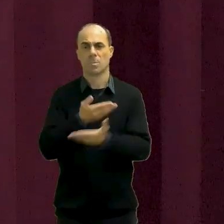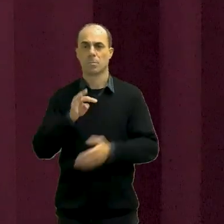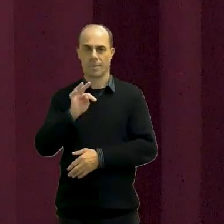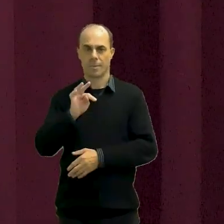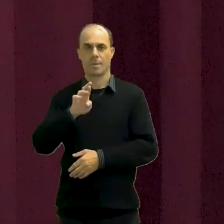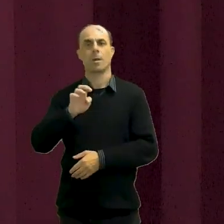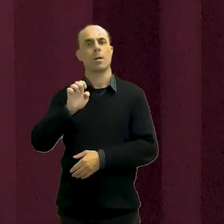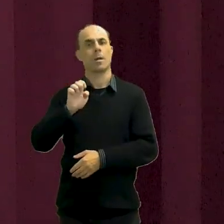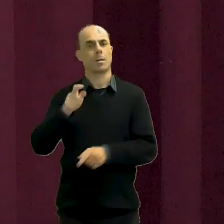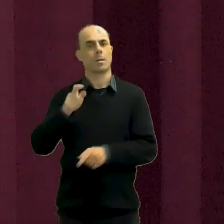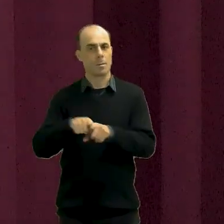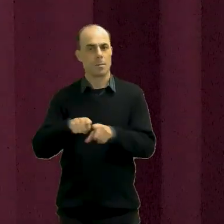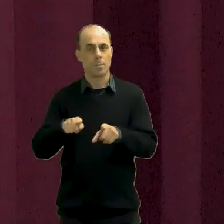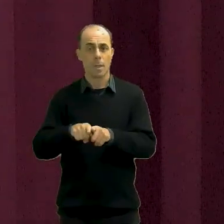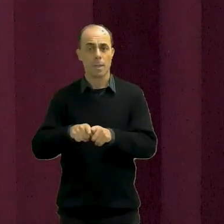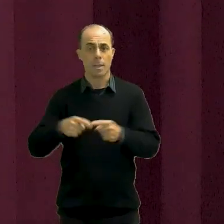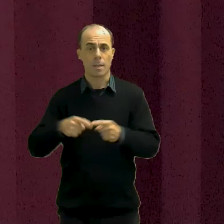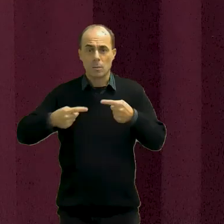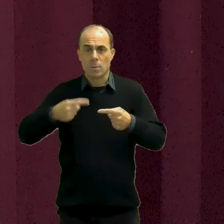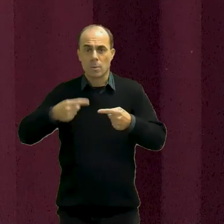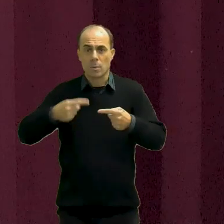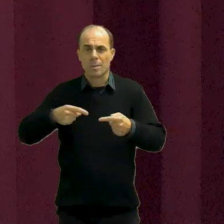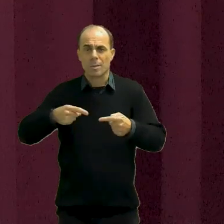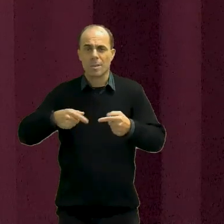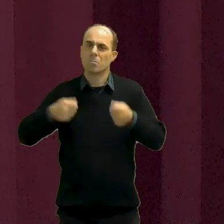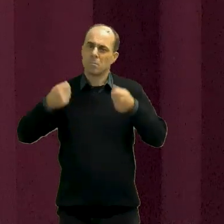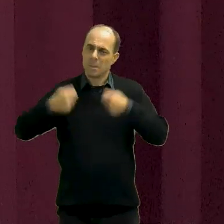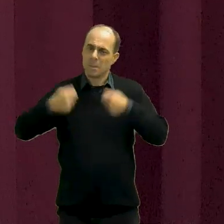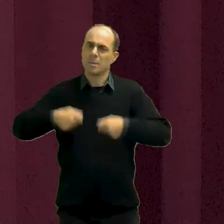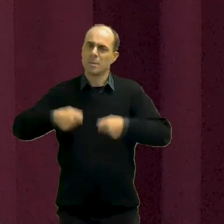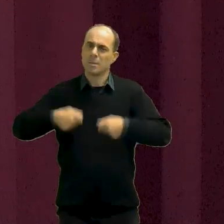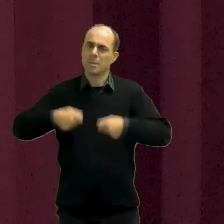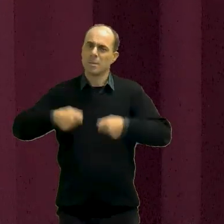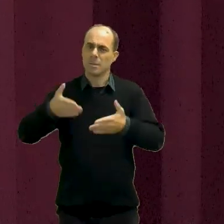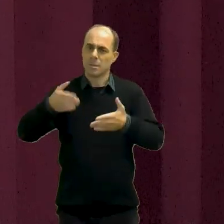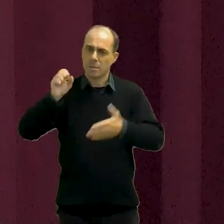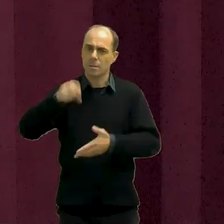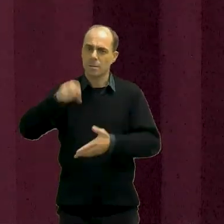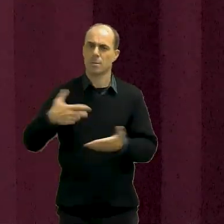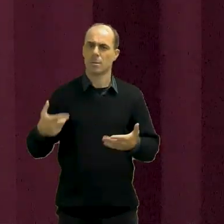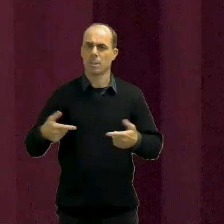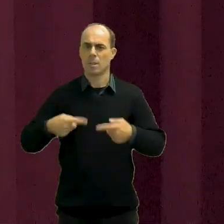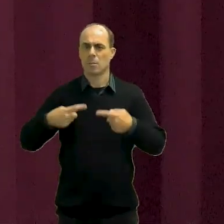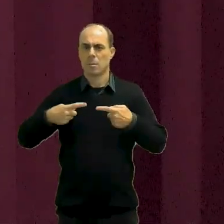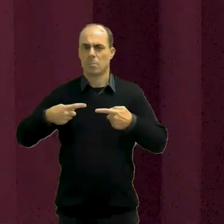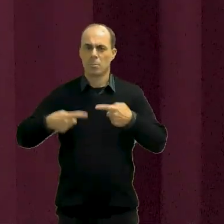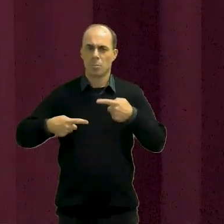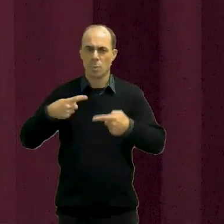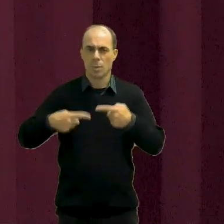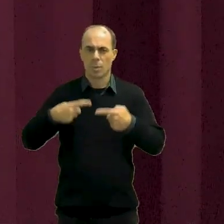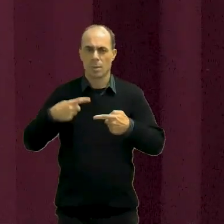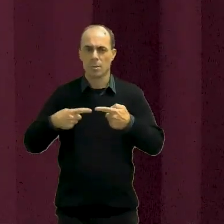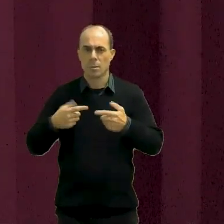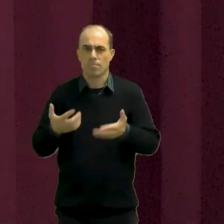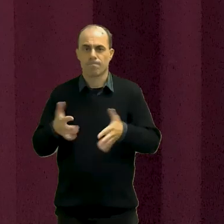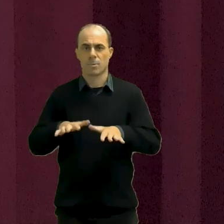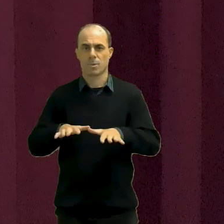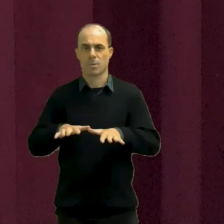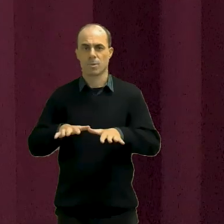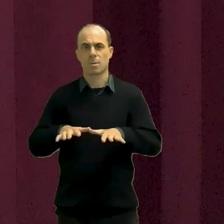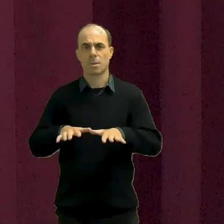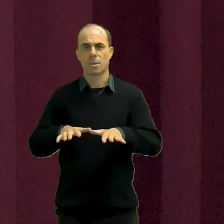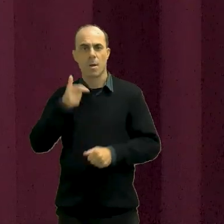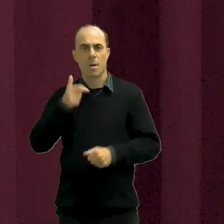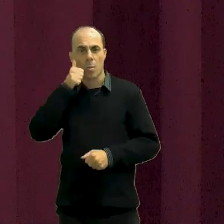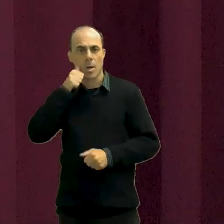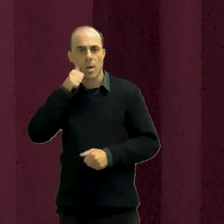toda essa política é necessária uma política inclusiva de respeito à mulher e de participação efetiva da mulher na política